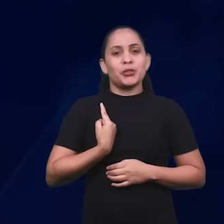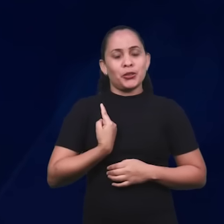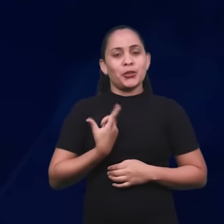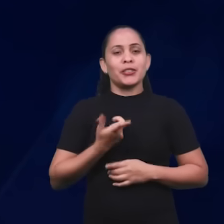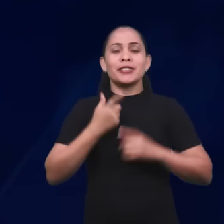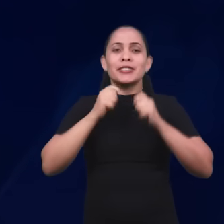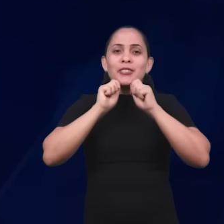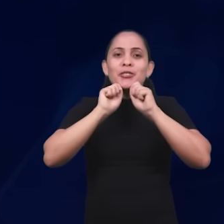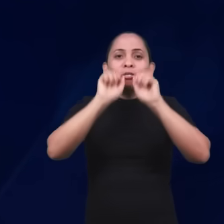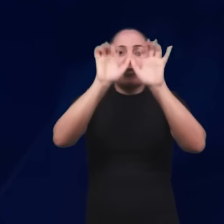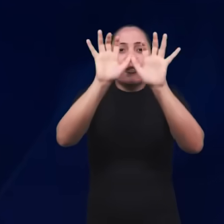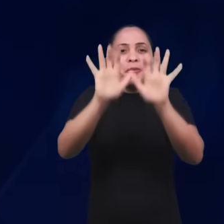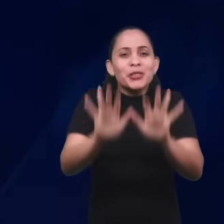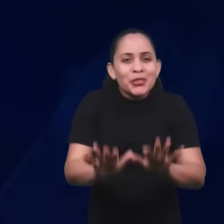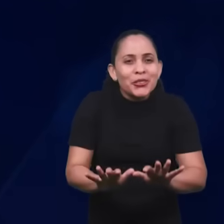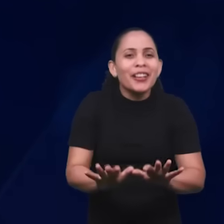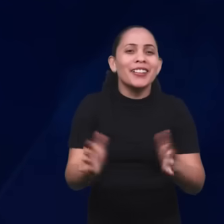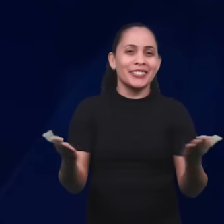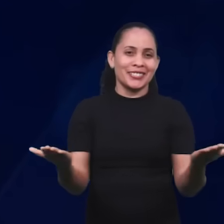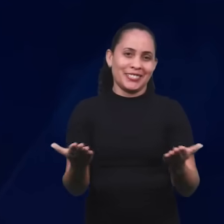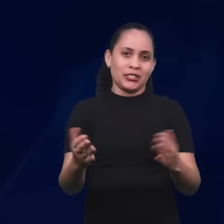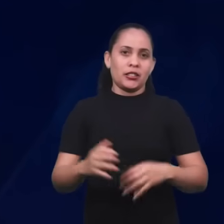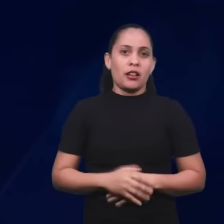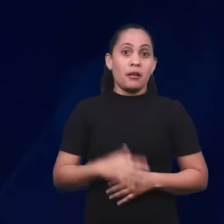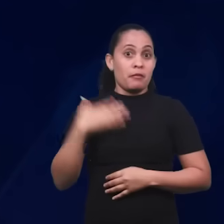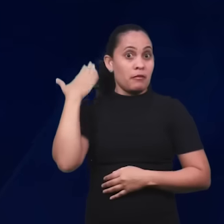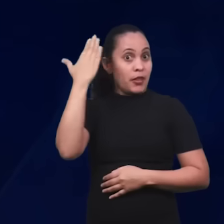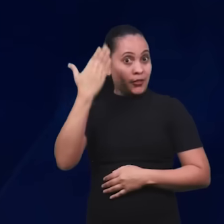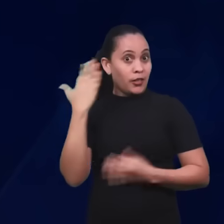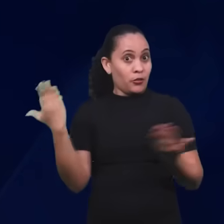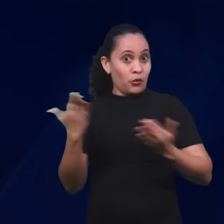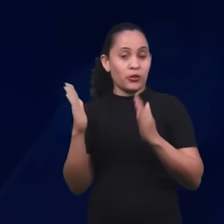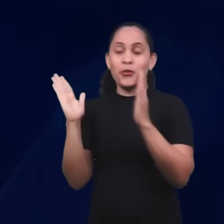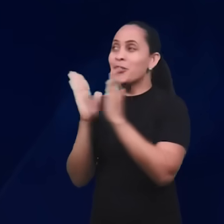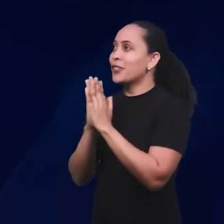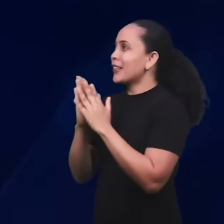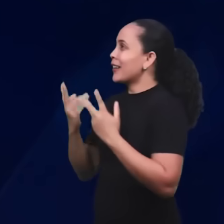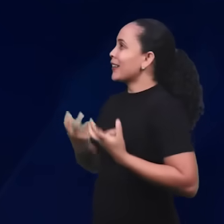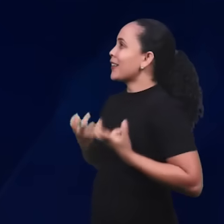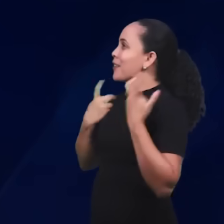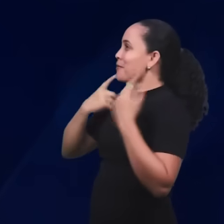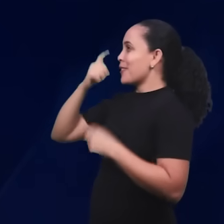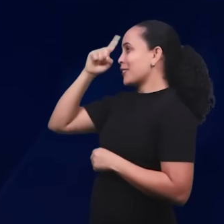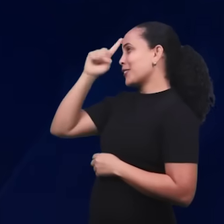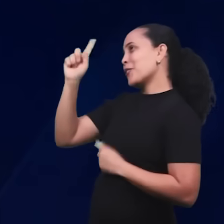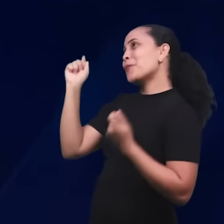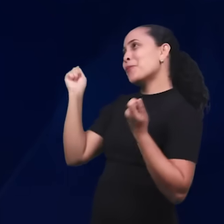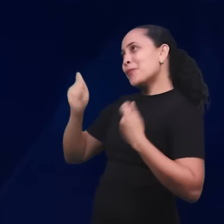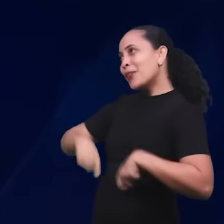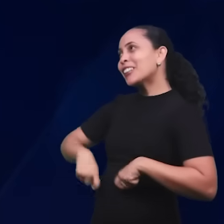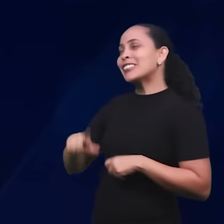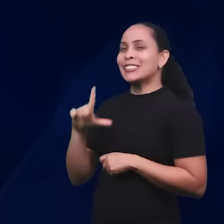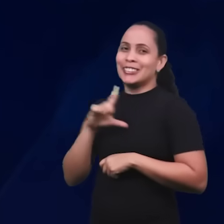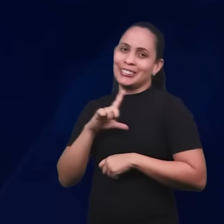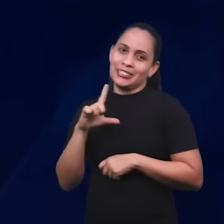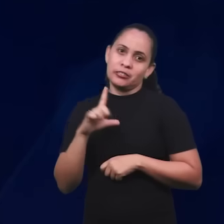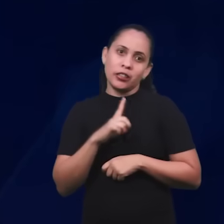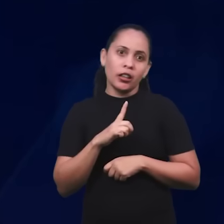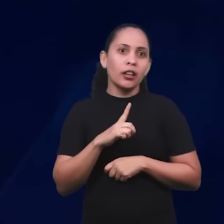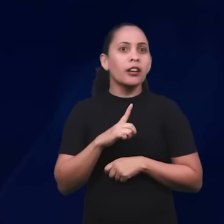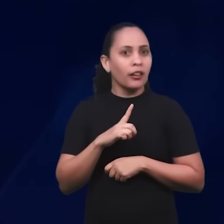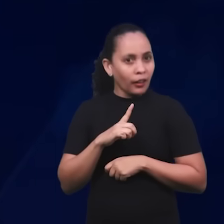dia, uma esperança nova. Por isso que a palavra de hoje é essa: buscai ao Senhor enquanto se pode